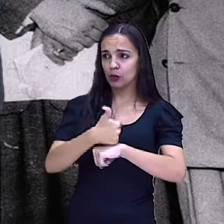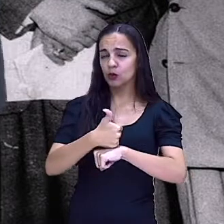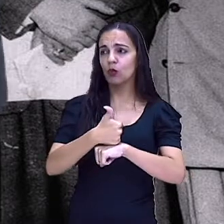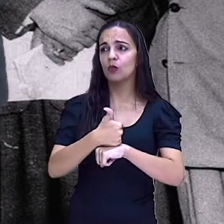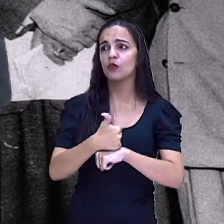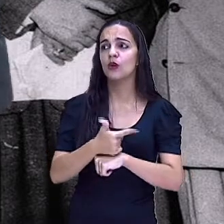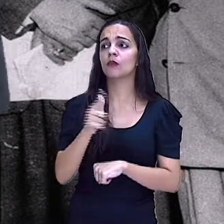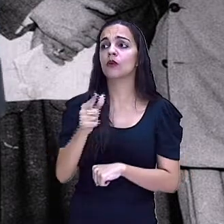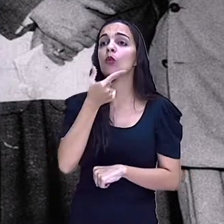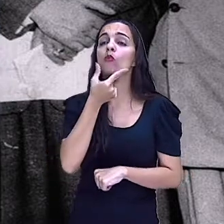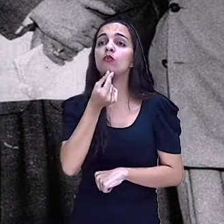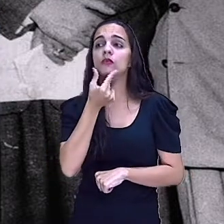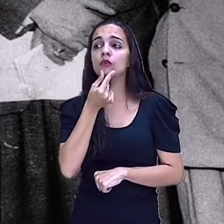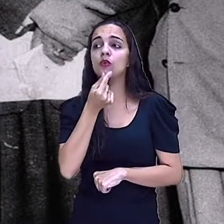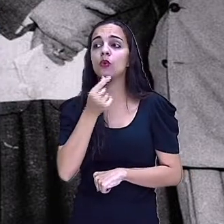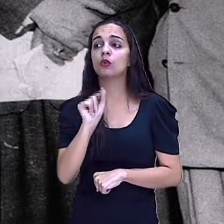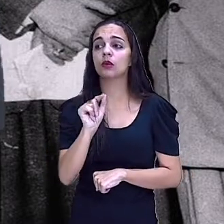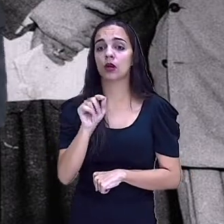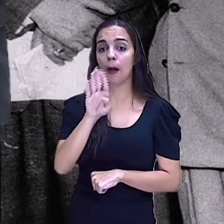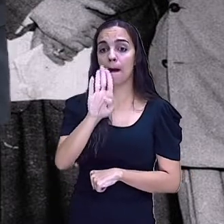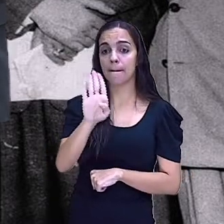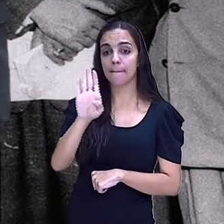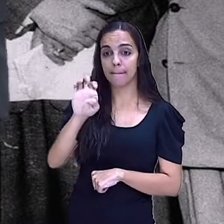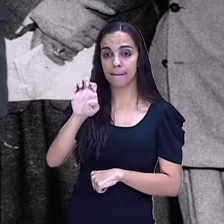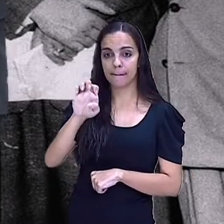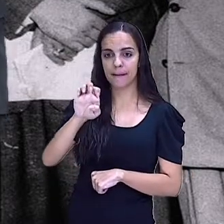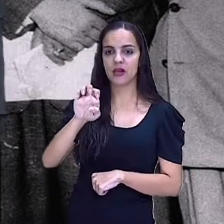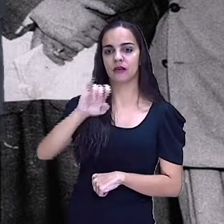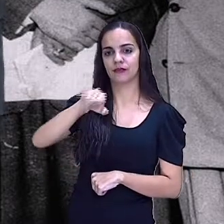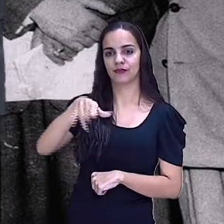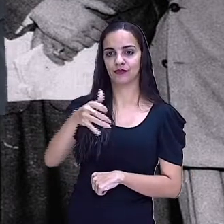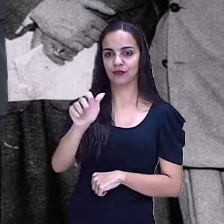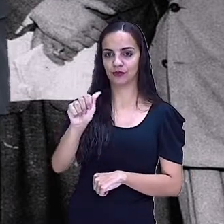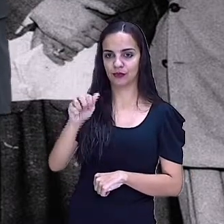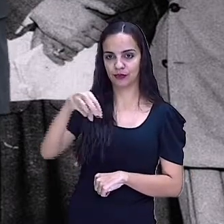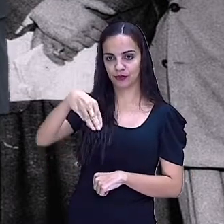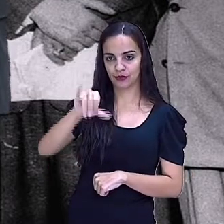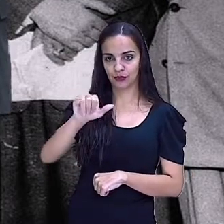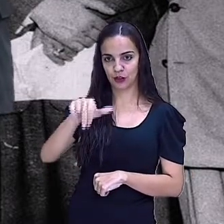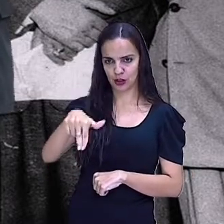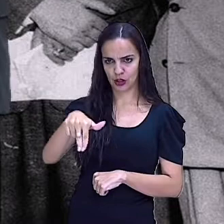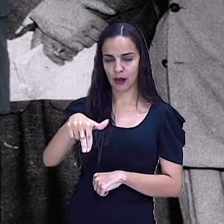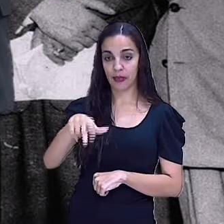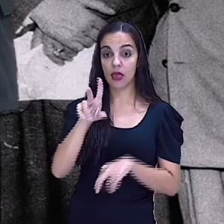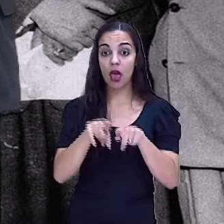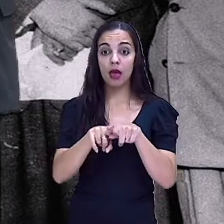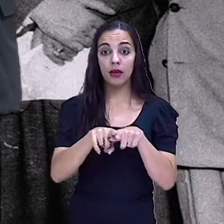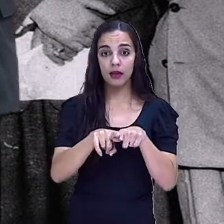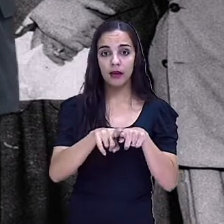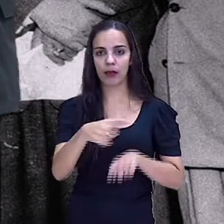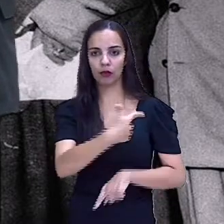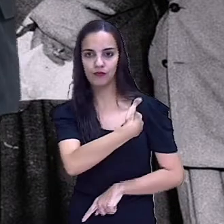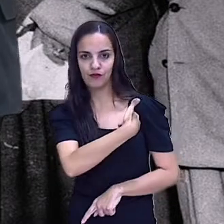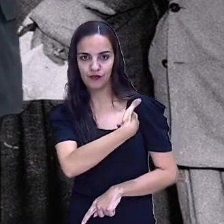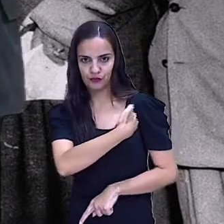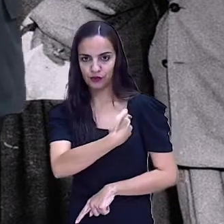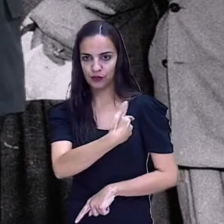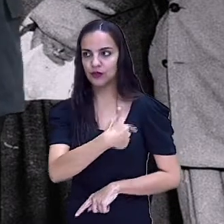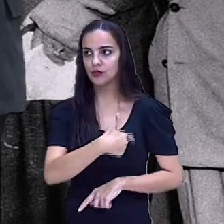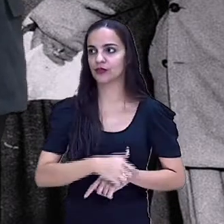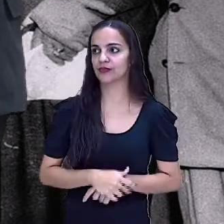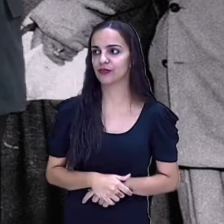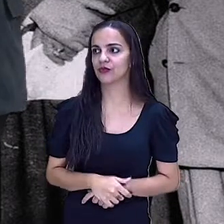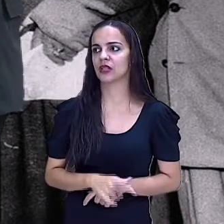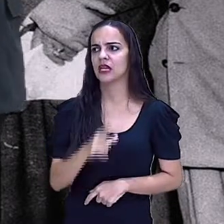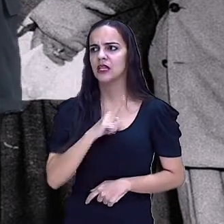substituído por Benjamin Vargas, o irmão de Vargas. Essa ação desagradou profundamente os militares,